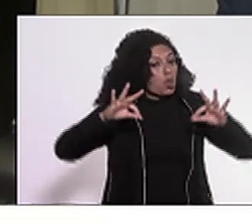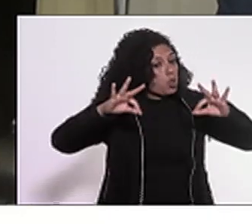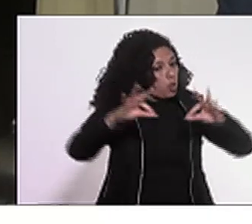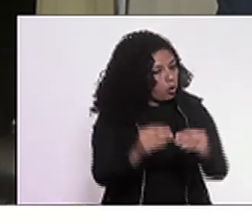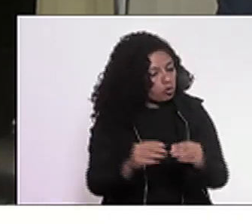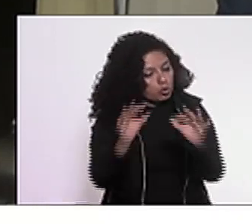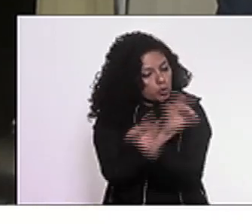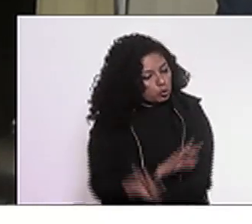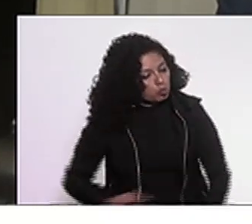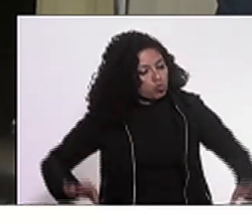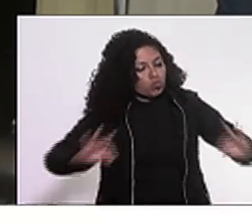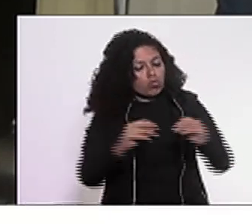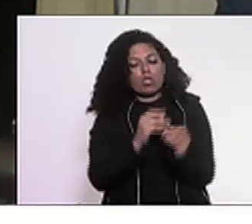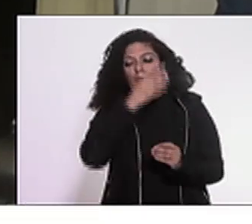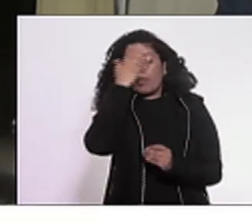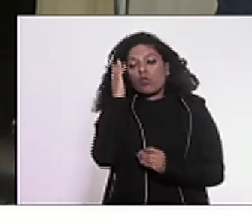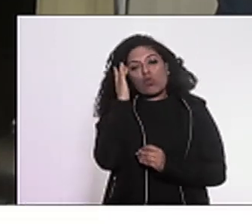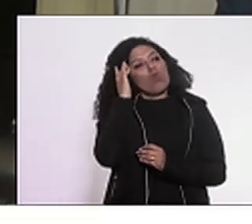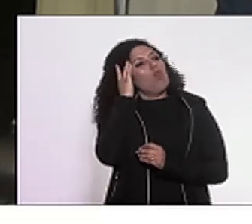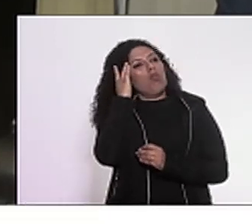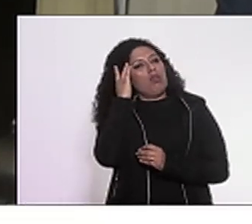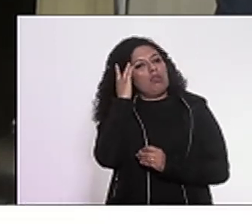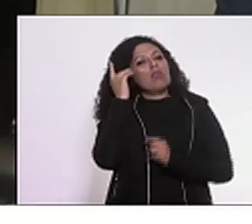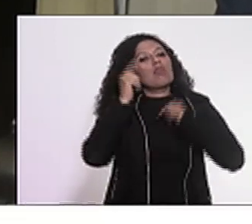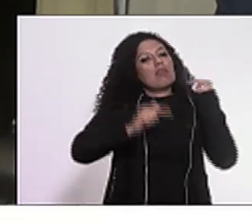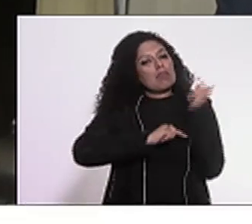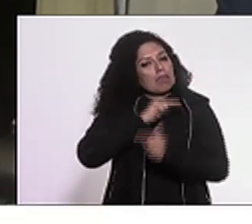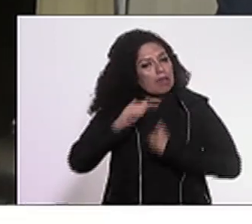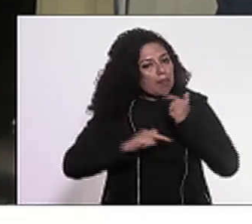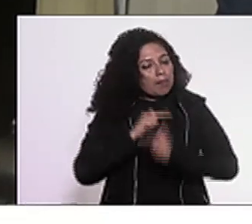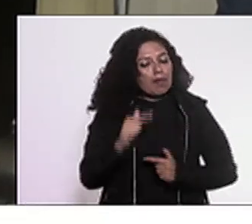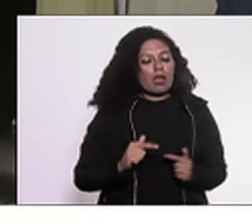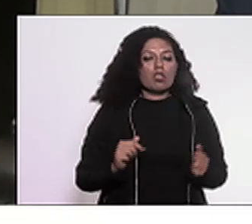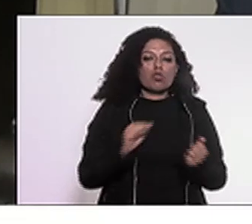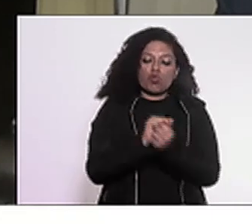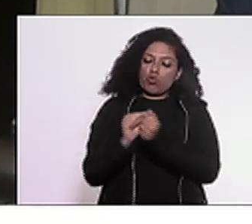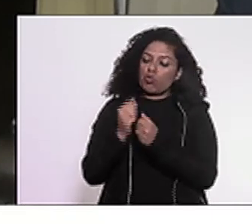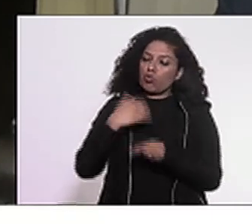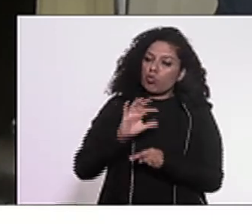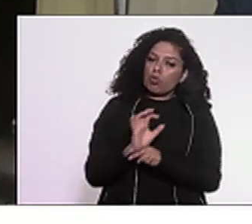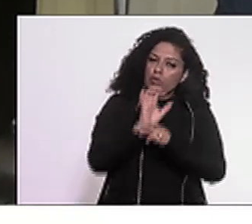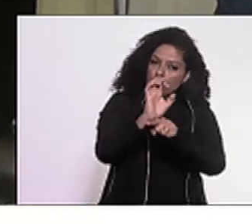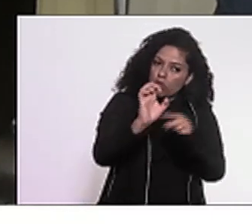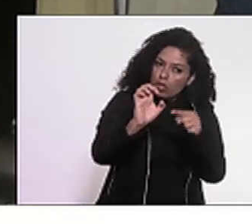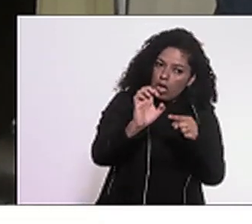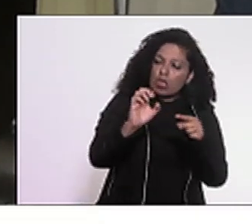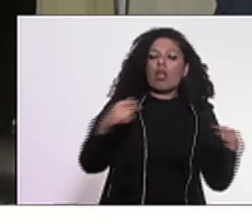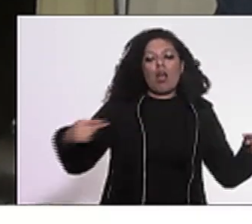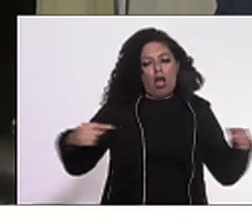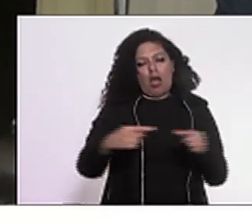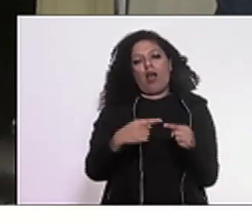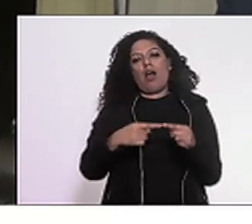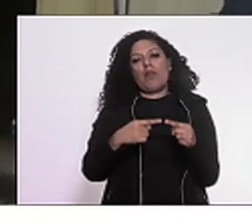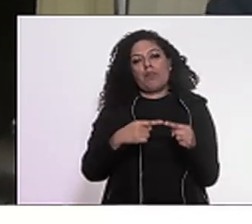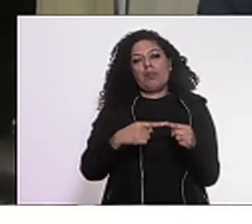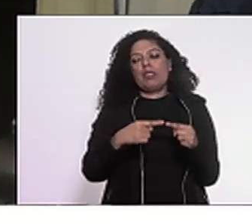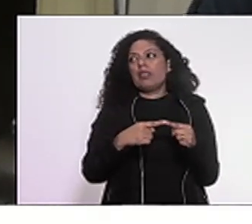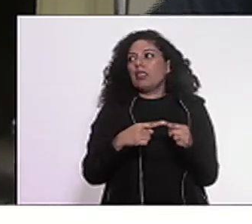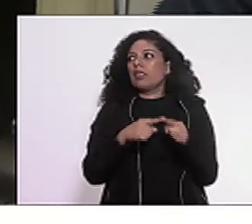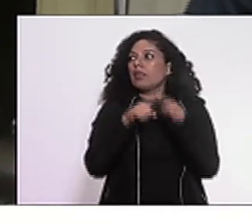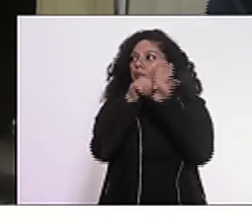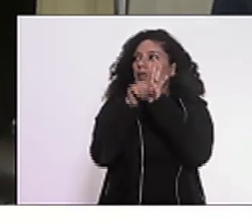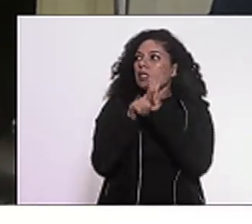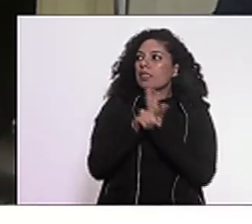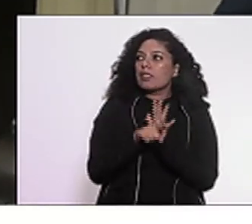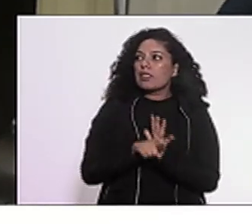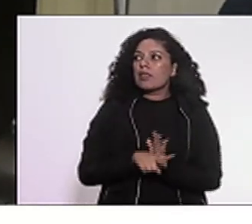estiver exercendo qualquer cargo ou função ou comissionado, ele se enquadraria, né, nessa investigação e